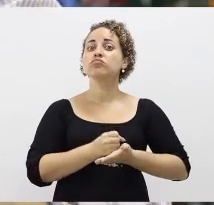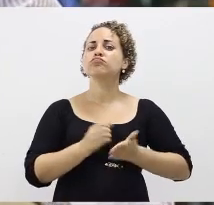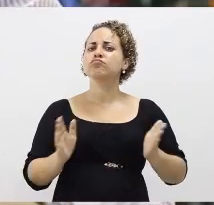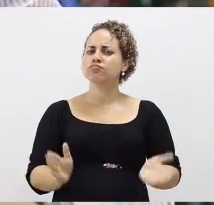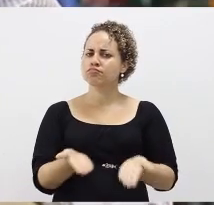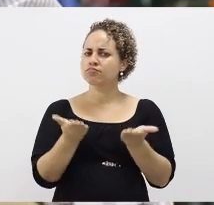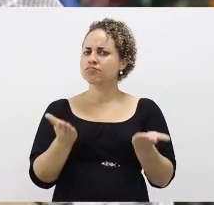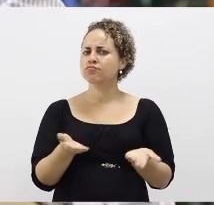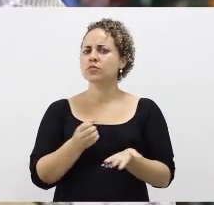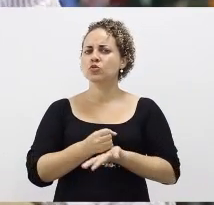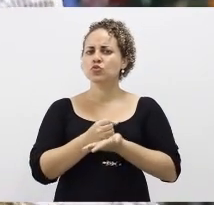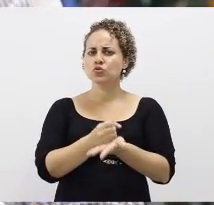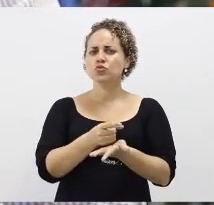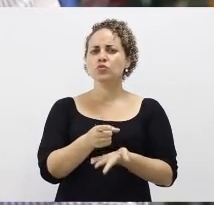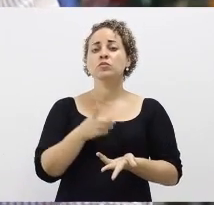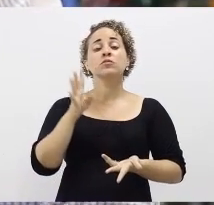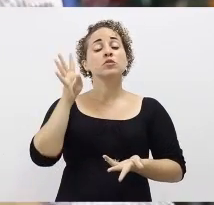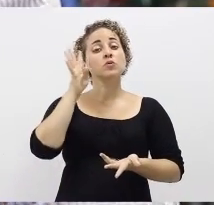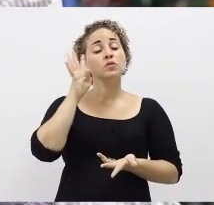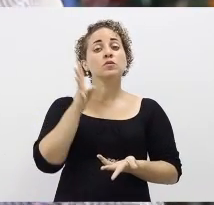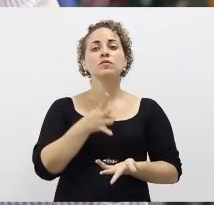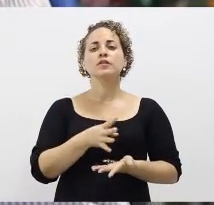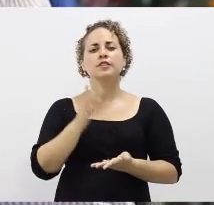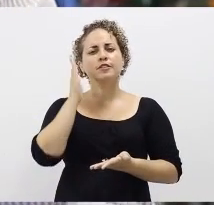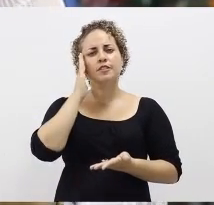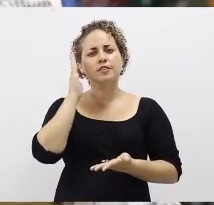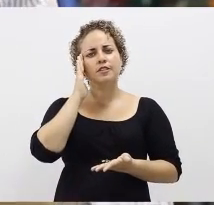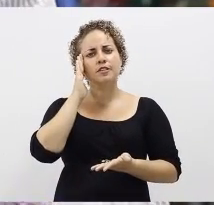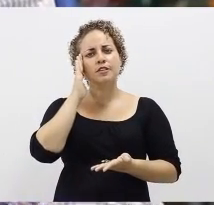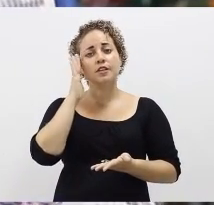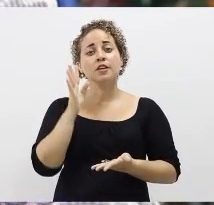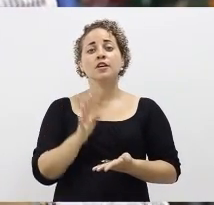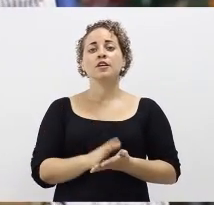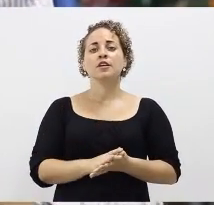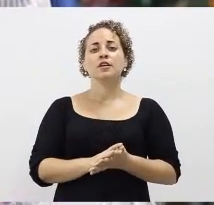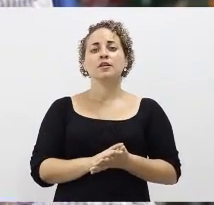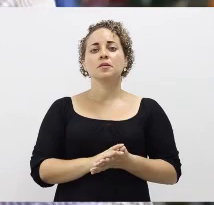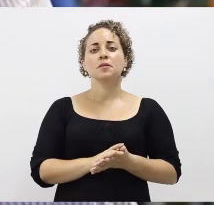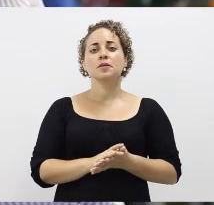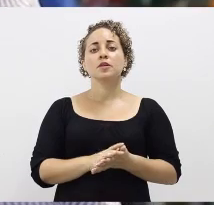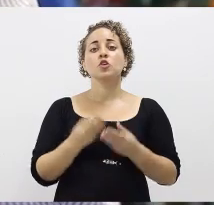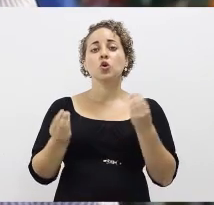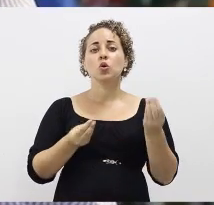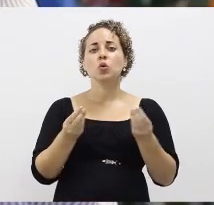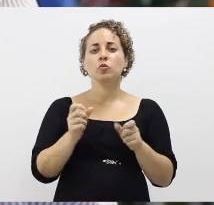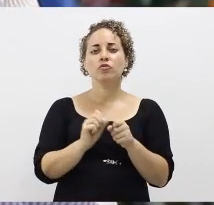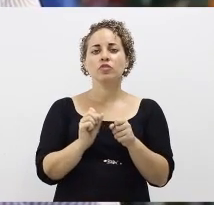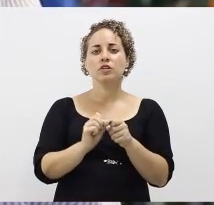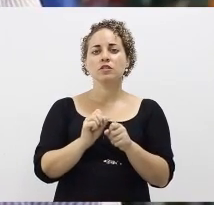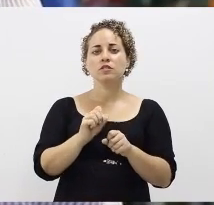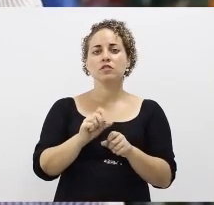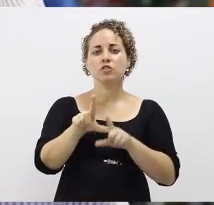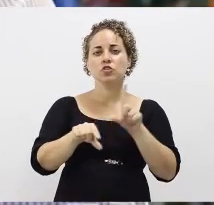ajudará bastante a sabermos um pouco mais sobre o processo de tomada de